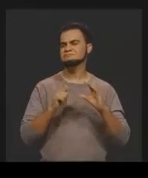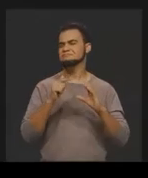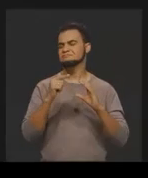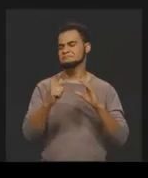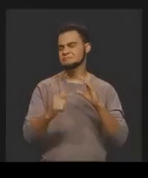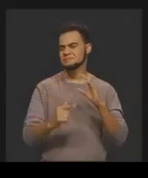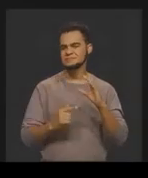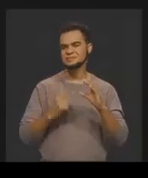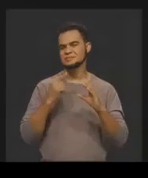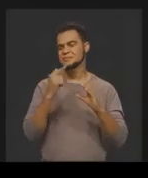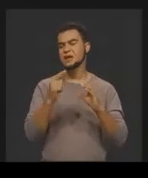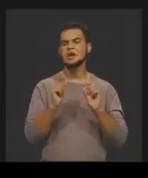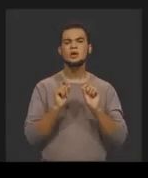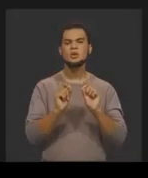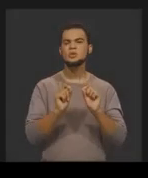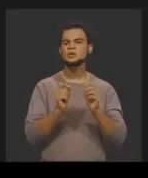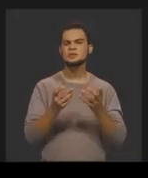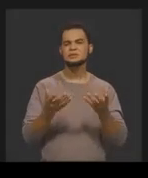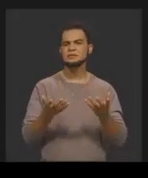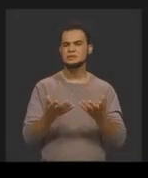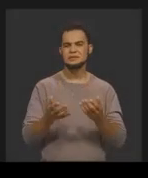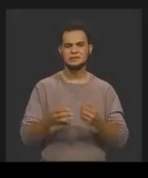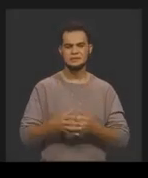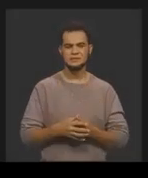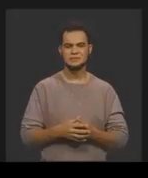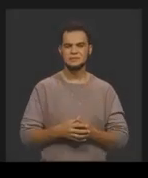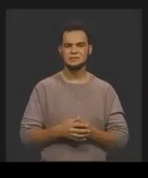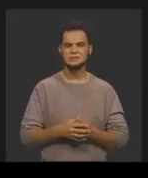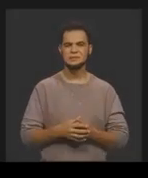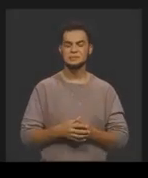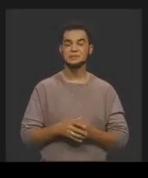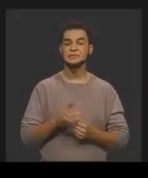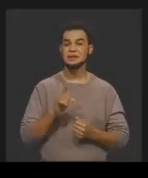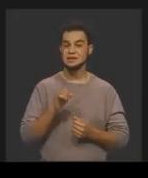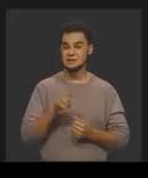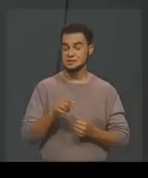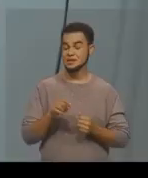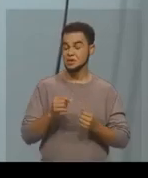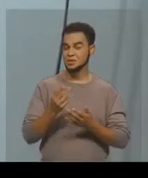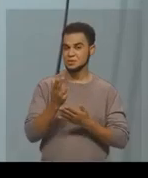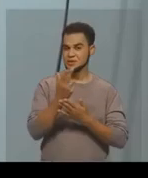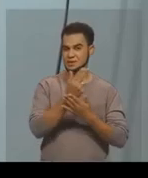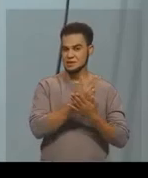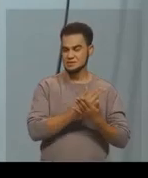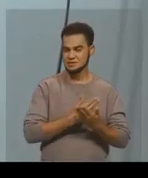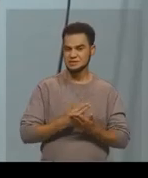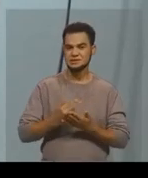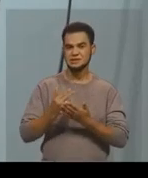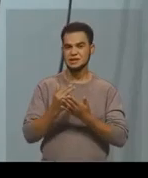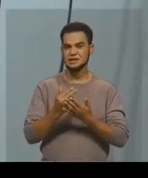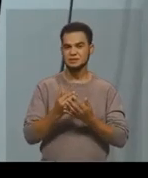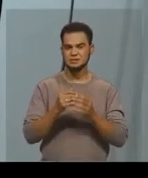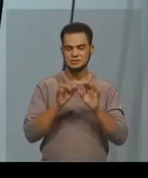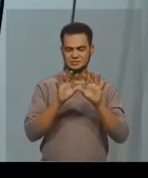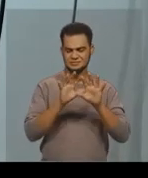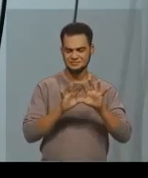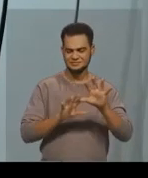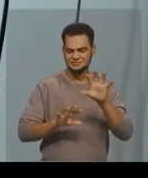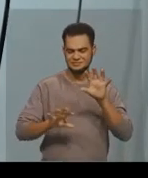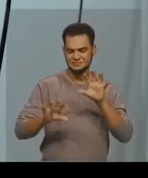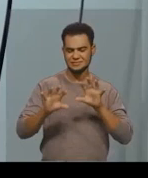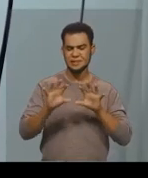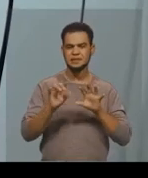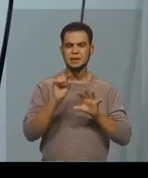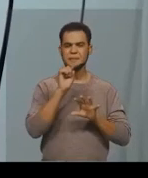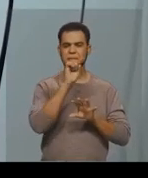geométricas poliedros, elas são figuras espaciais, ou seja, elas têm 3 dimensões, né?